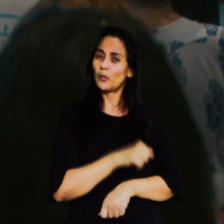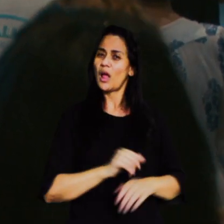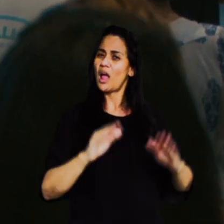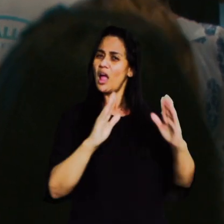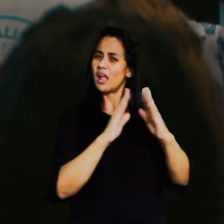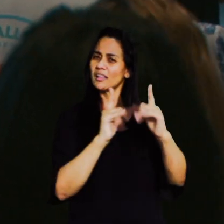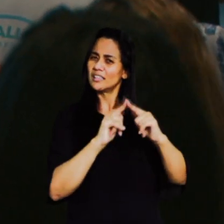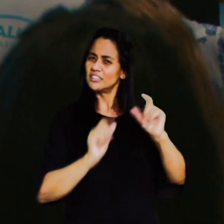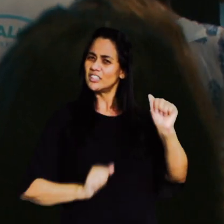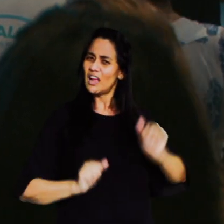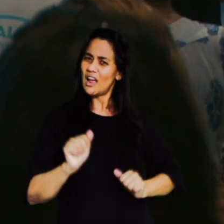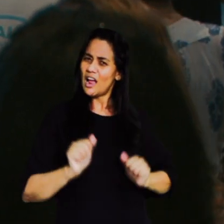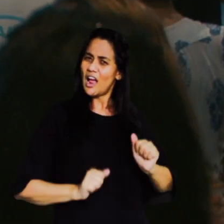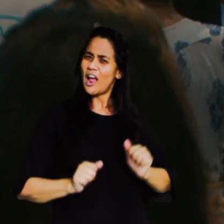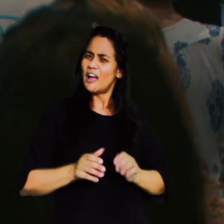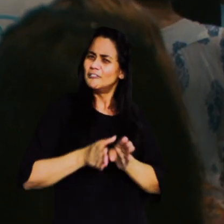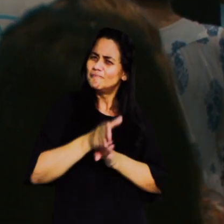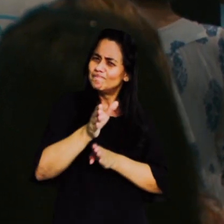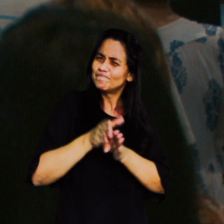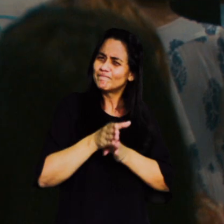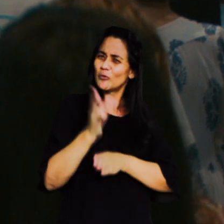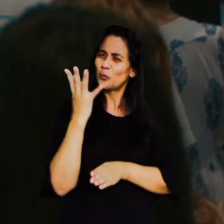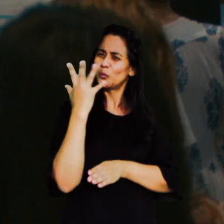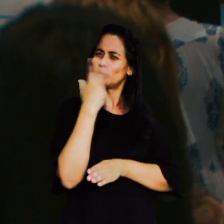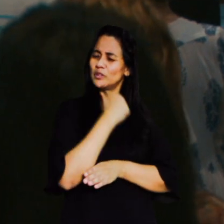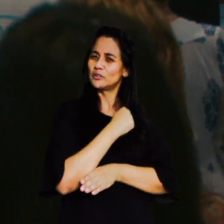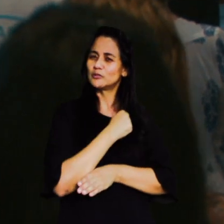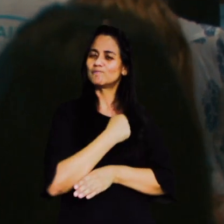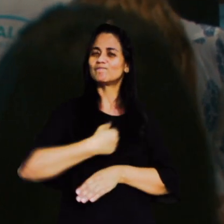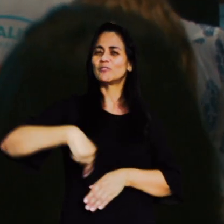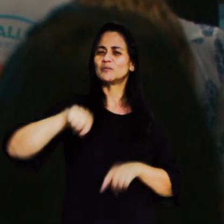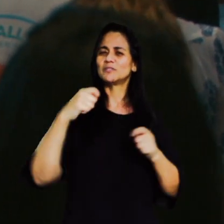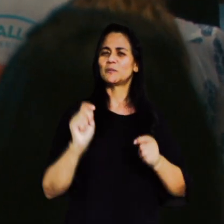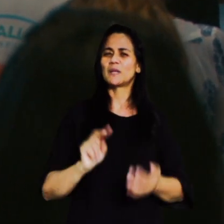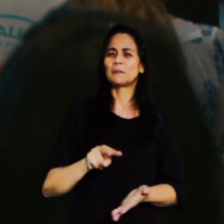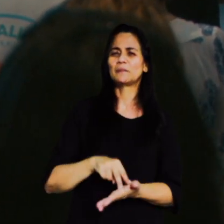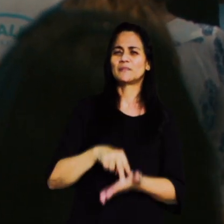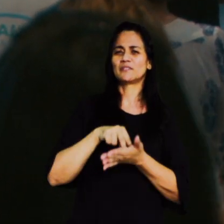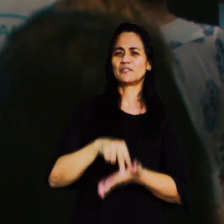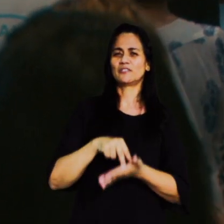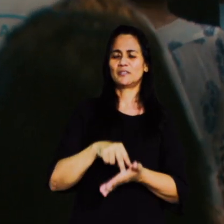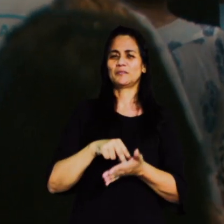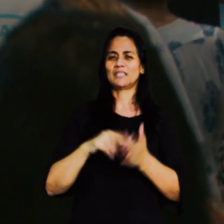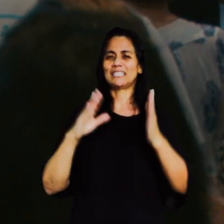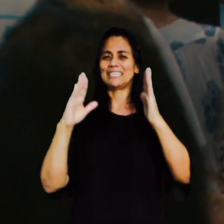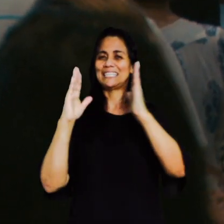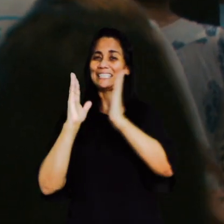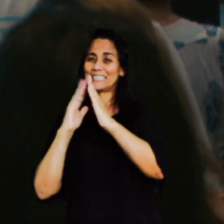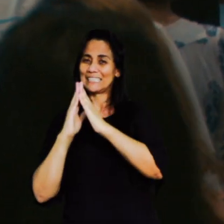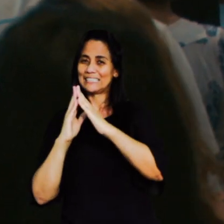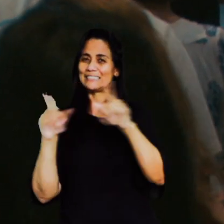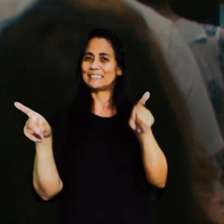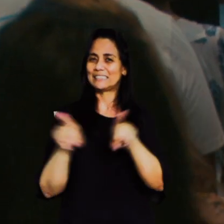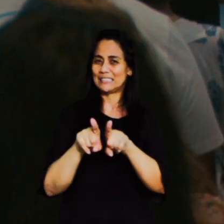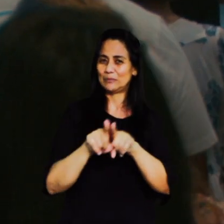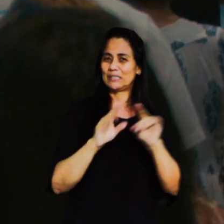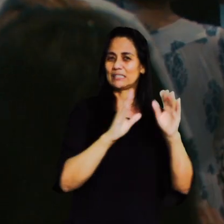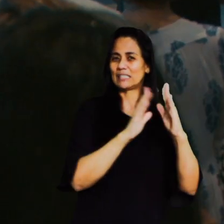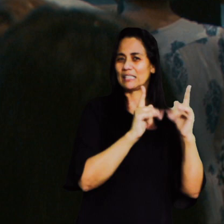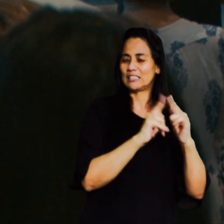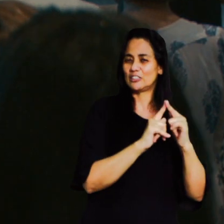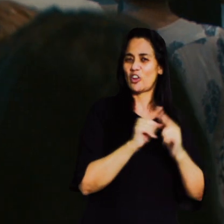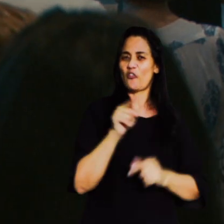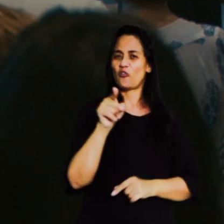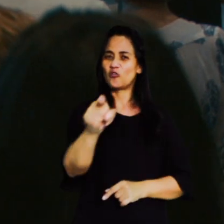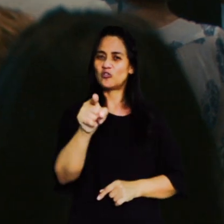uma lição muito bonita para nós. Perseverar em casa e na igreja. Você não pode ter a